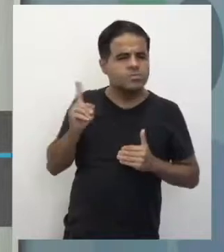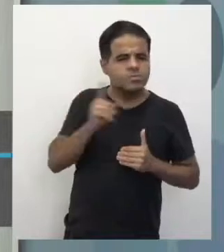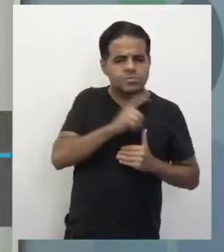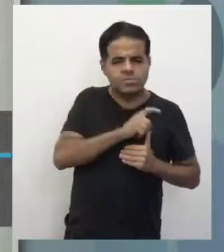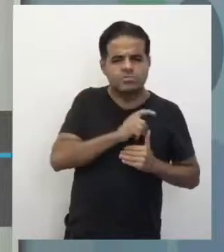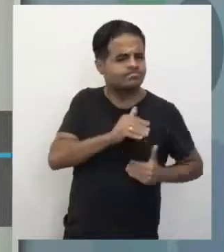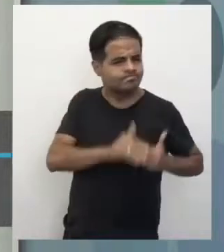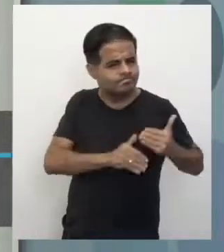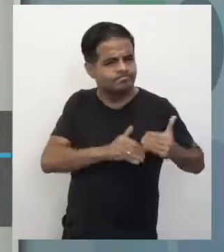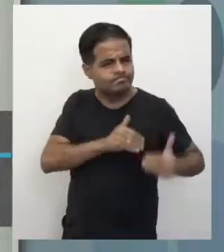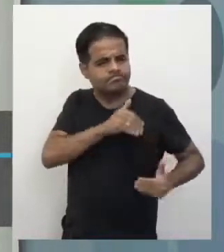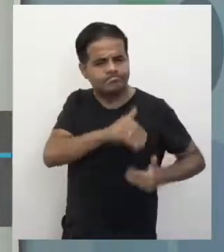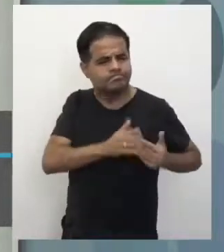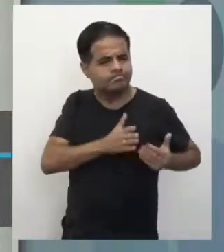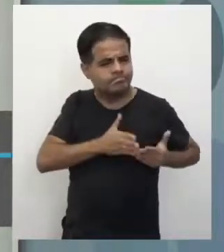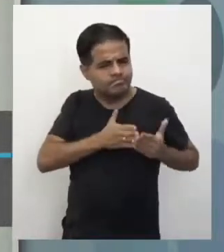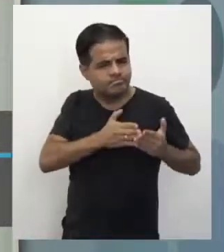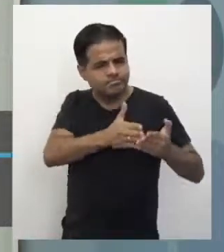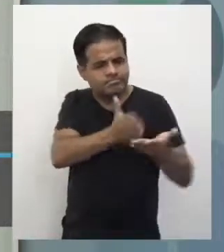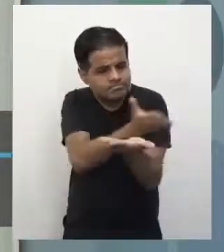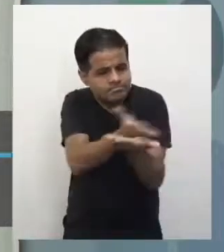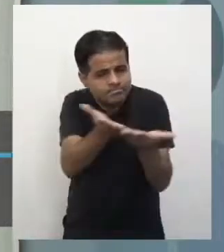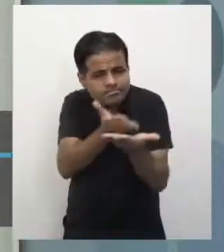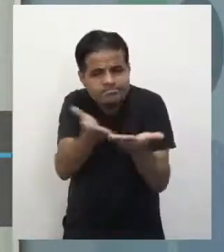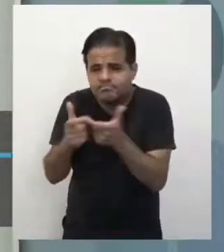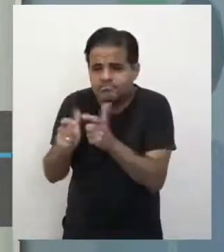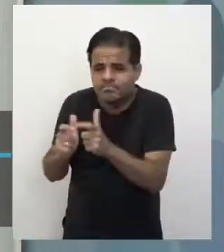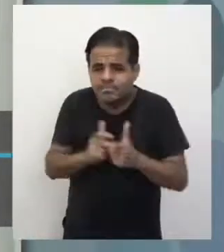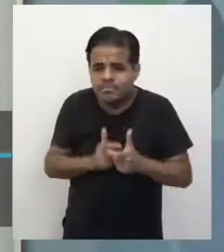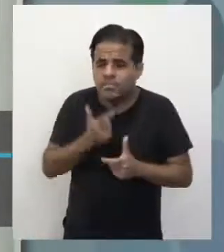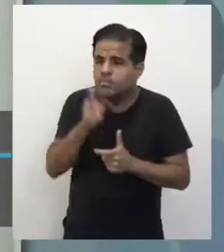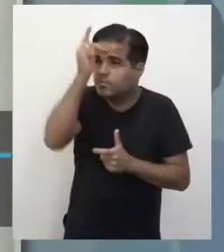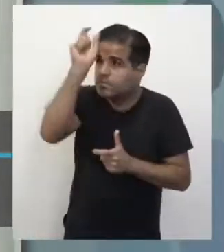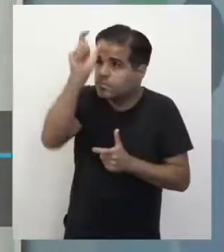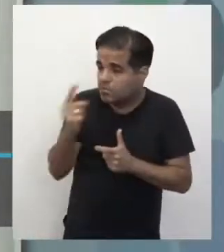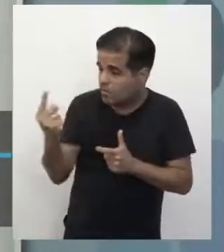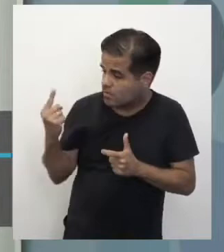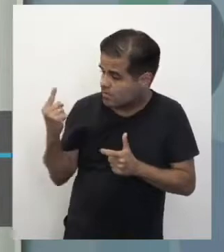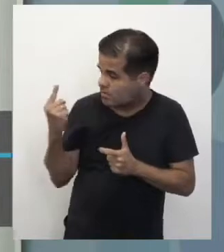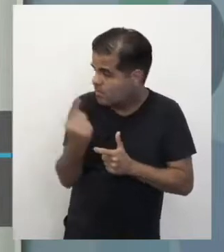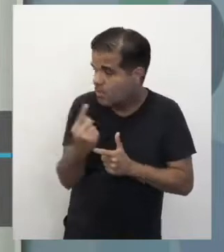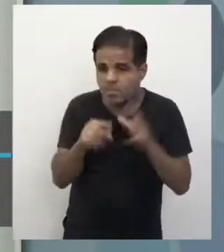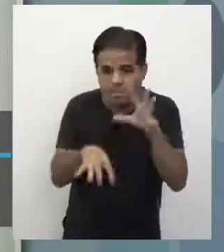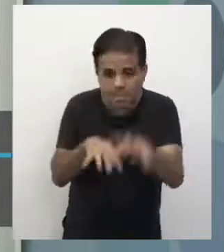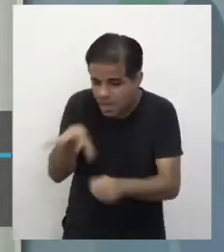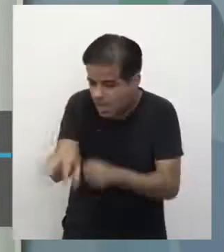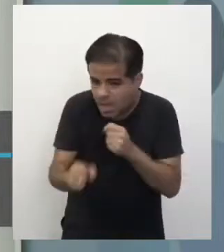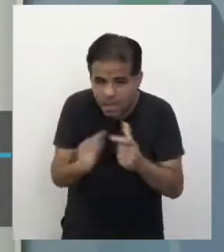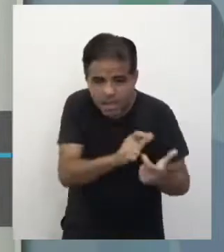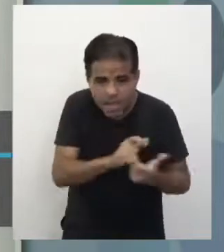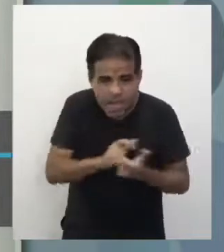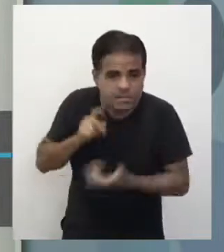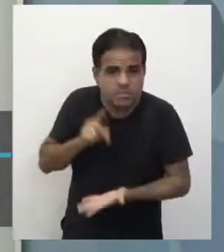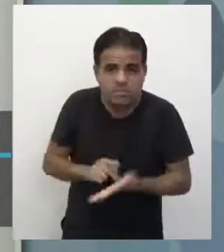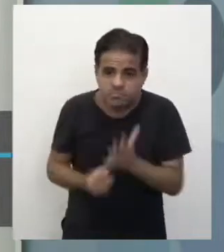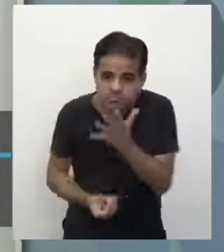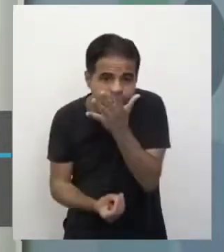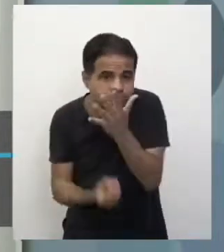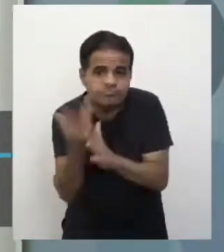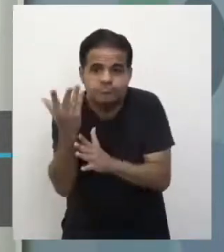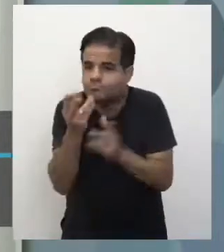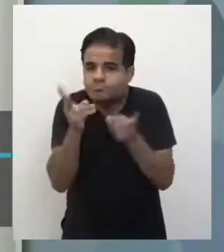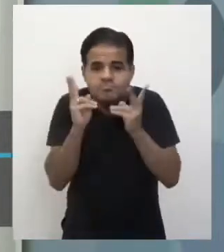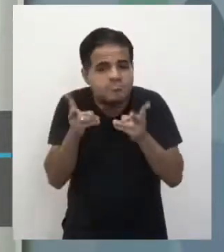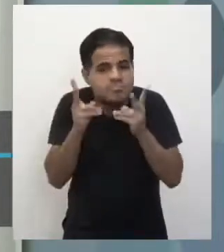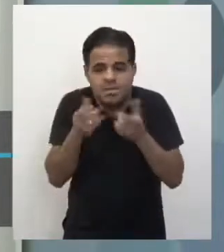na medida em que aquele barco foi perdendo as suas peças, uma outra pessoa veio atrás pegando as peças originais e montou um